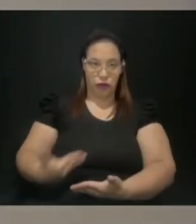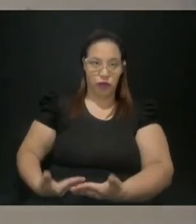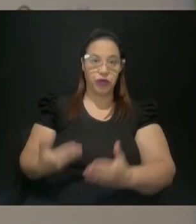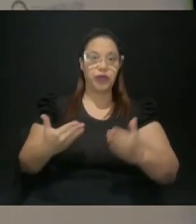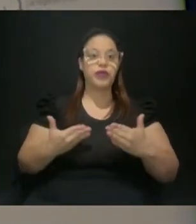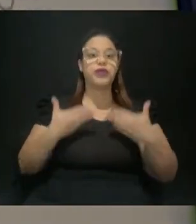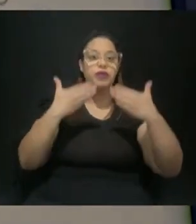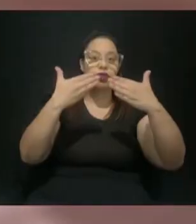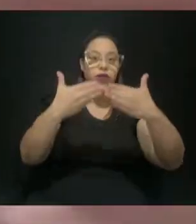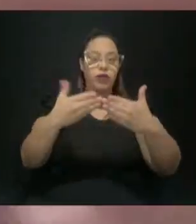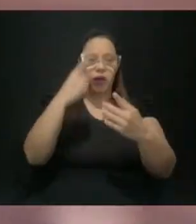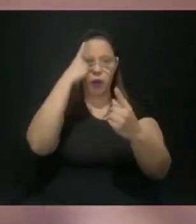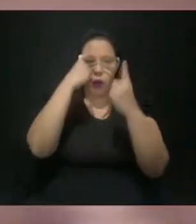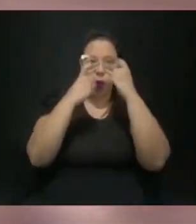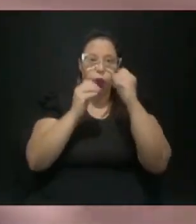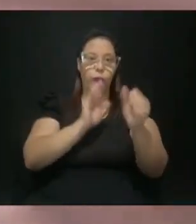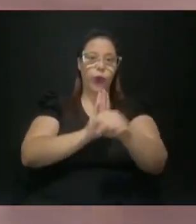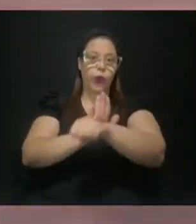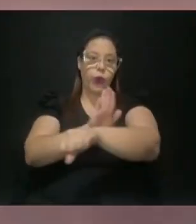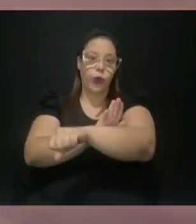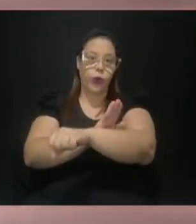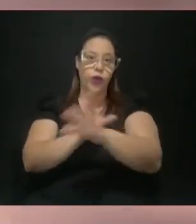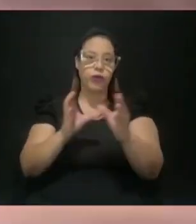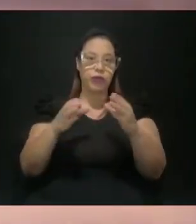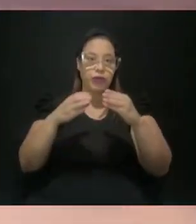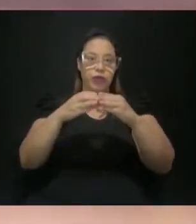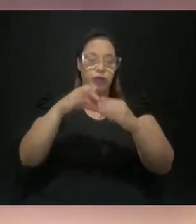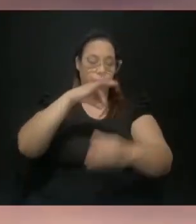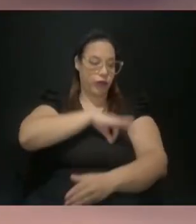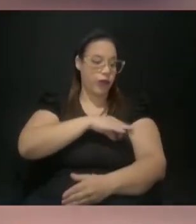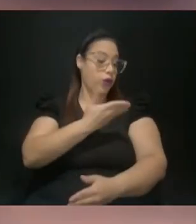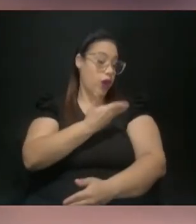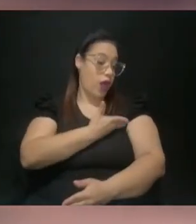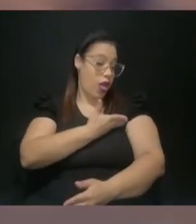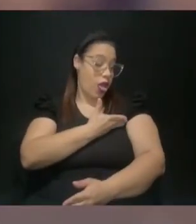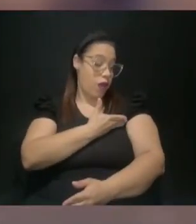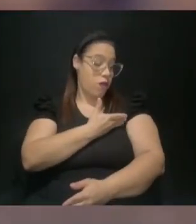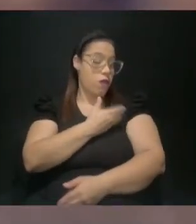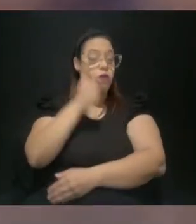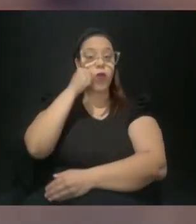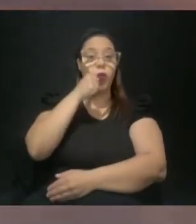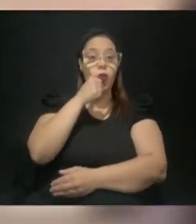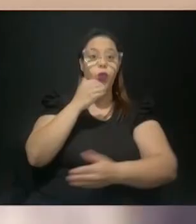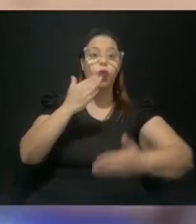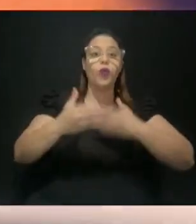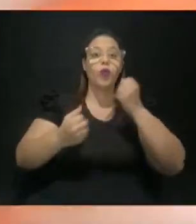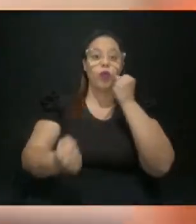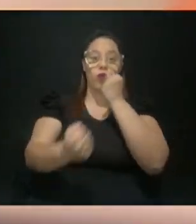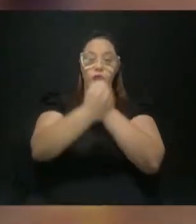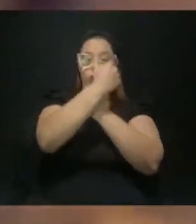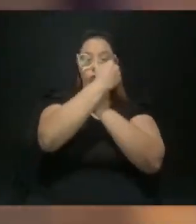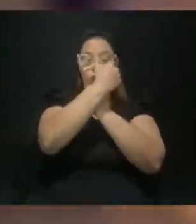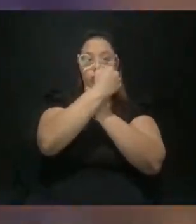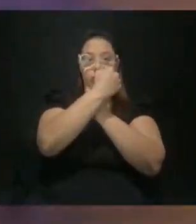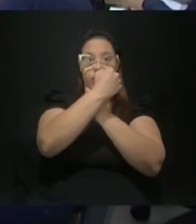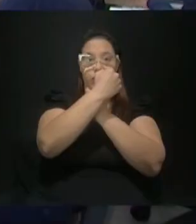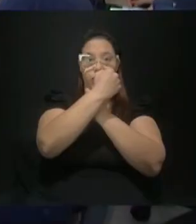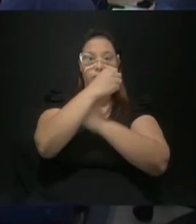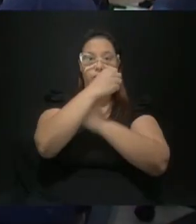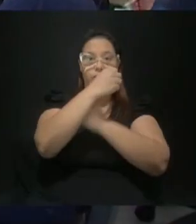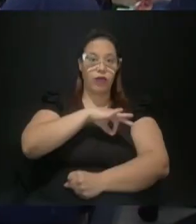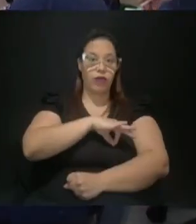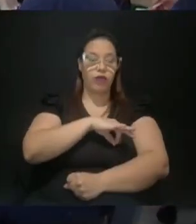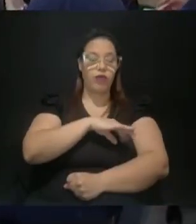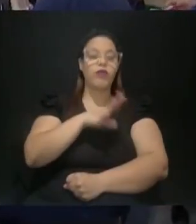são acompanhadas pelo programa Guarda Amigo da Mulher e que possuem medida protetiva. O Guarda Amigo da Mulher, mais conhecido como